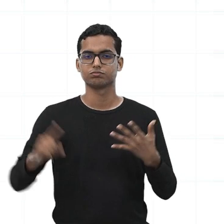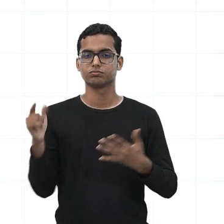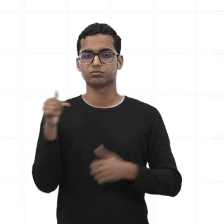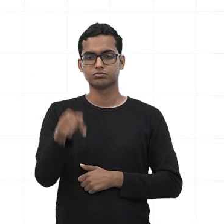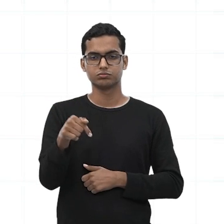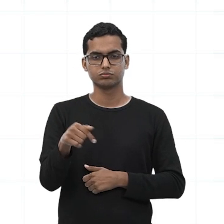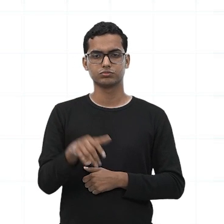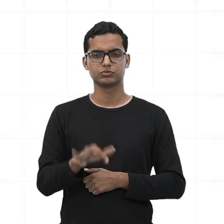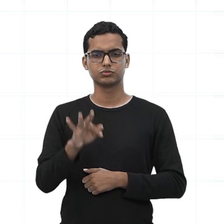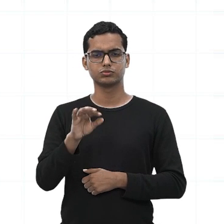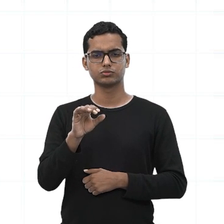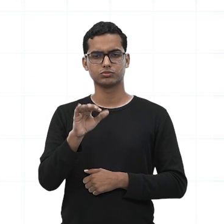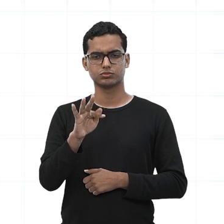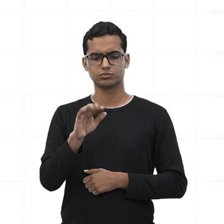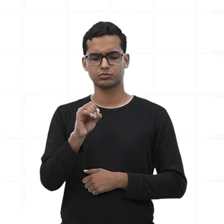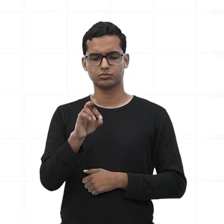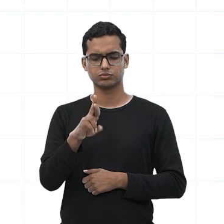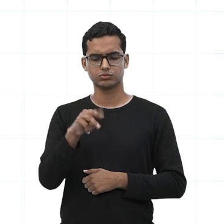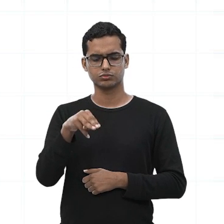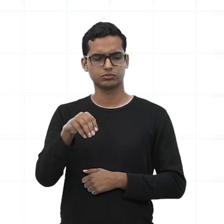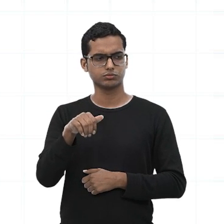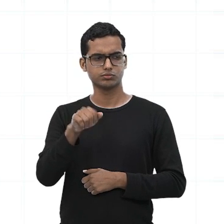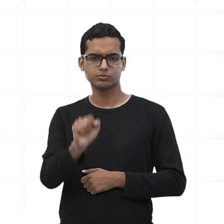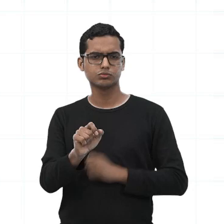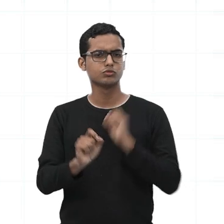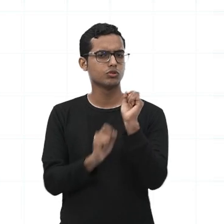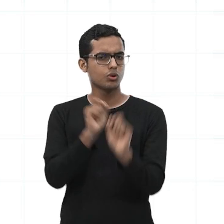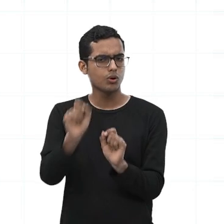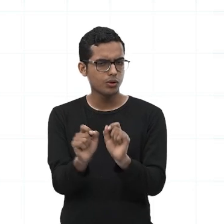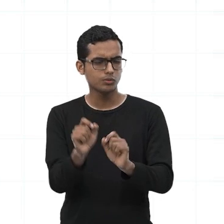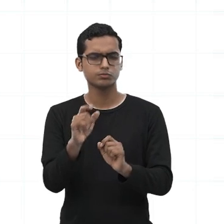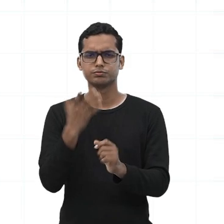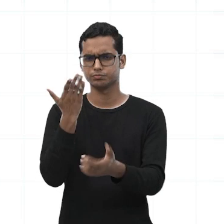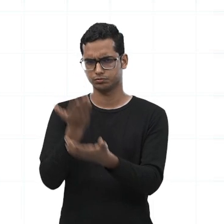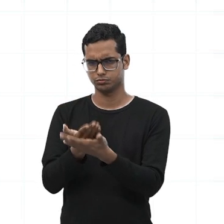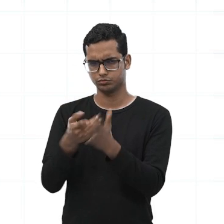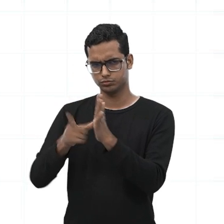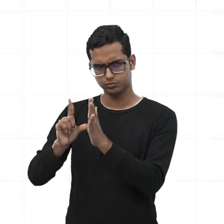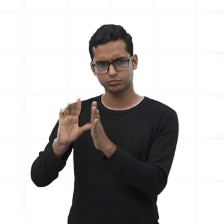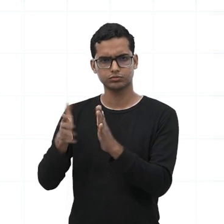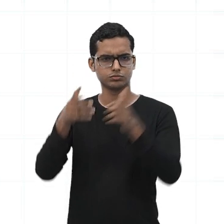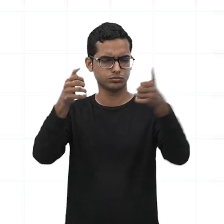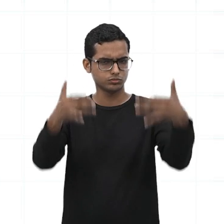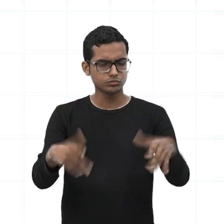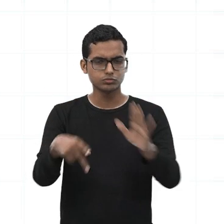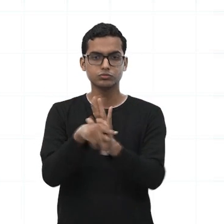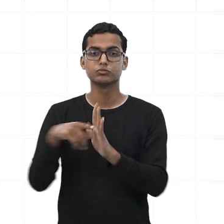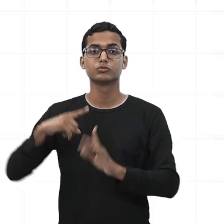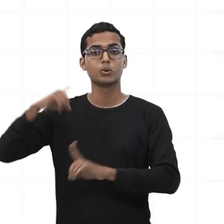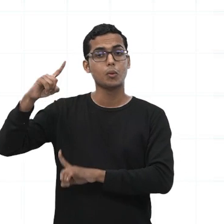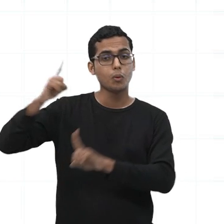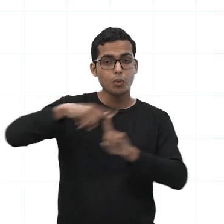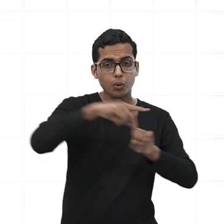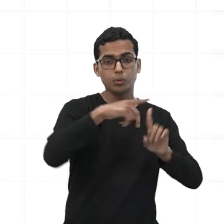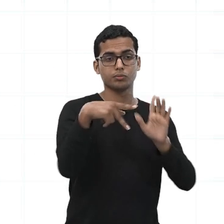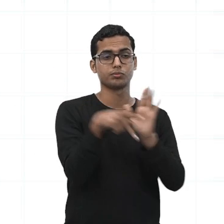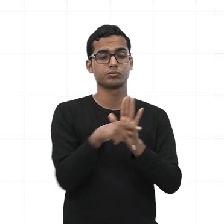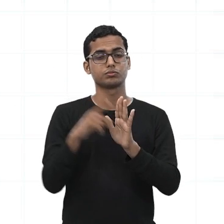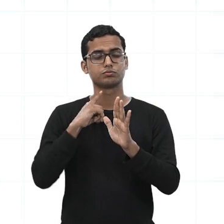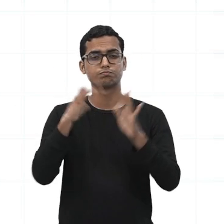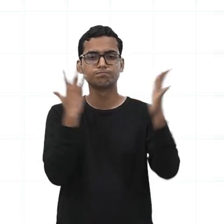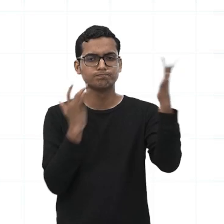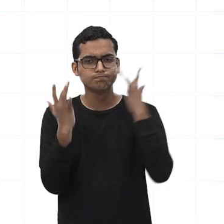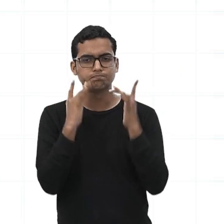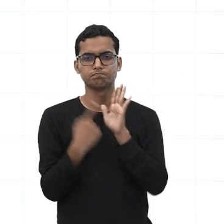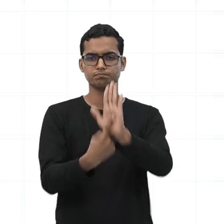é a forma? A forma, nós já até... em outras aulas, nós já falamos para vocês, são estilos, são gêneros